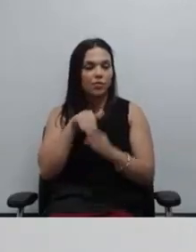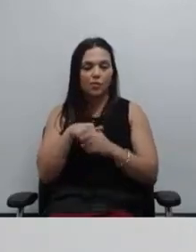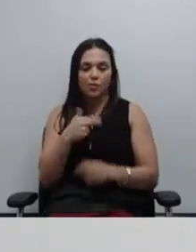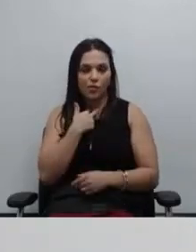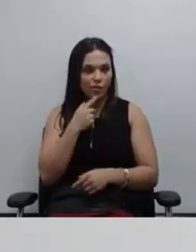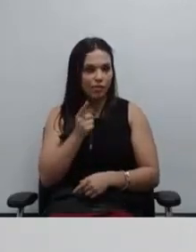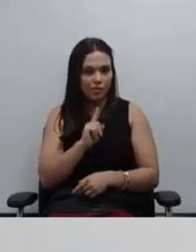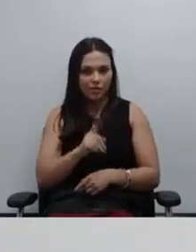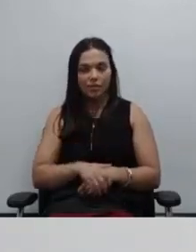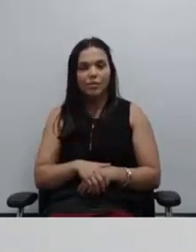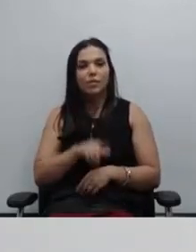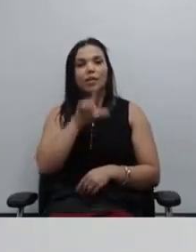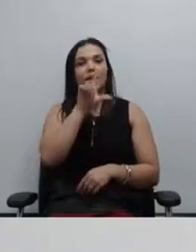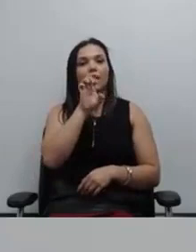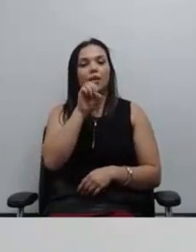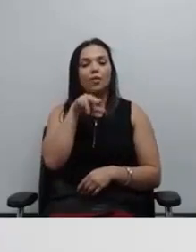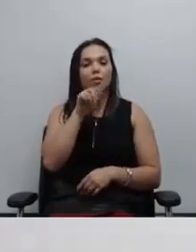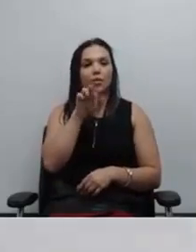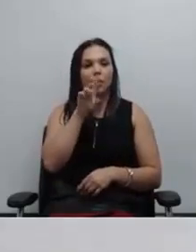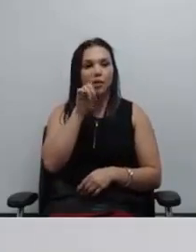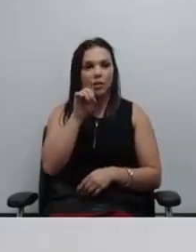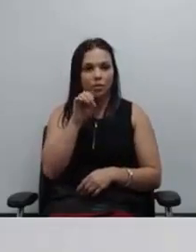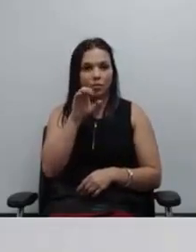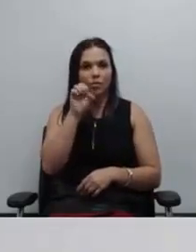Excelentíssimo conselheiro Leonardo Scofano.